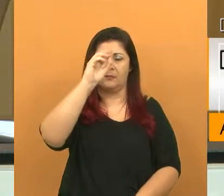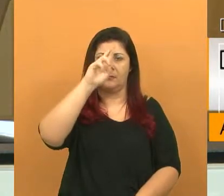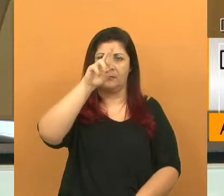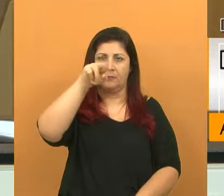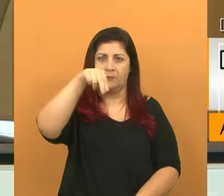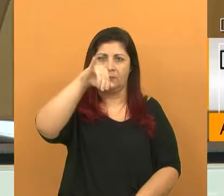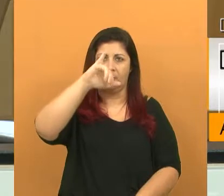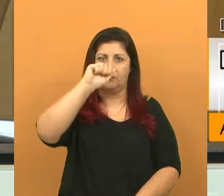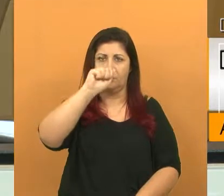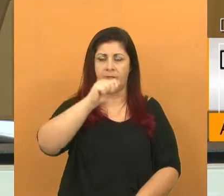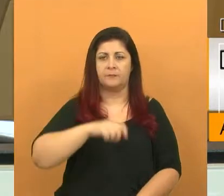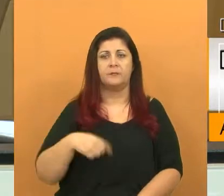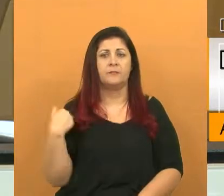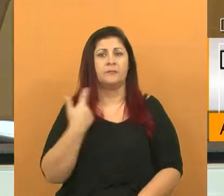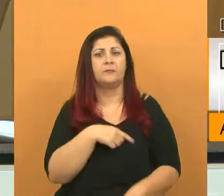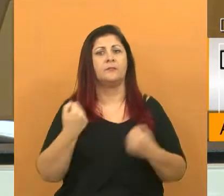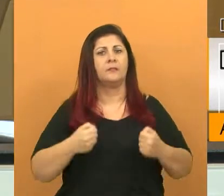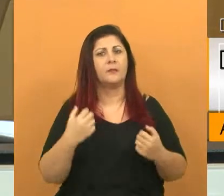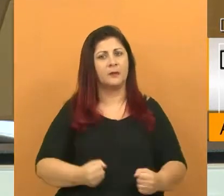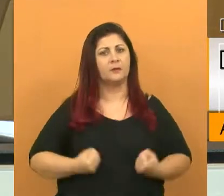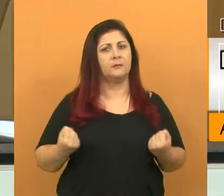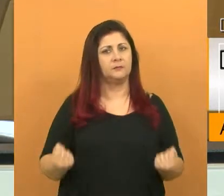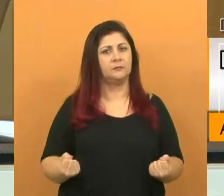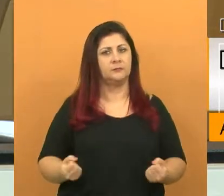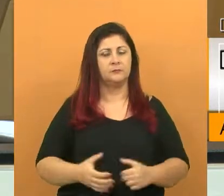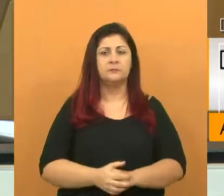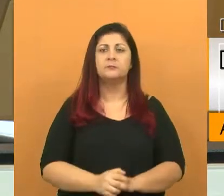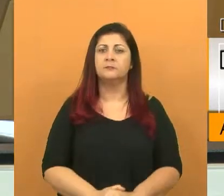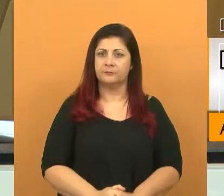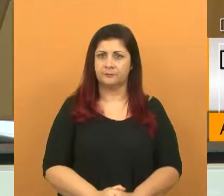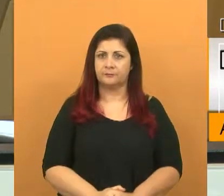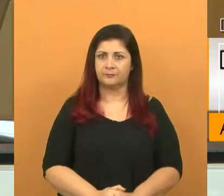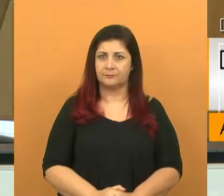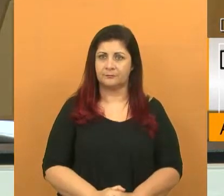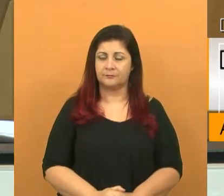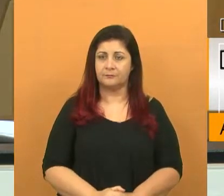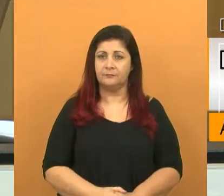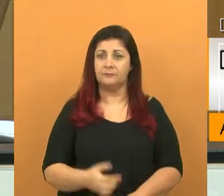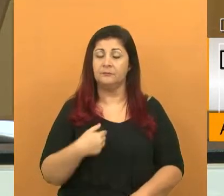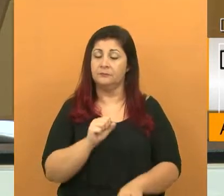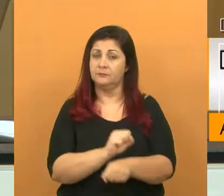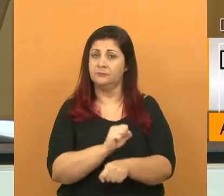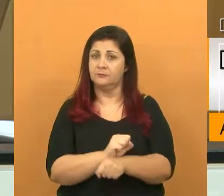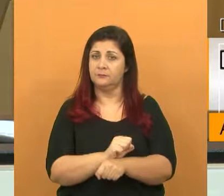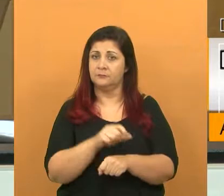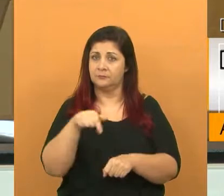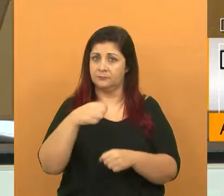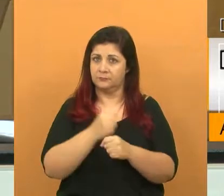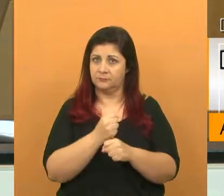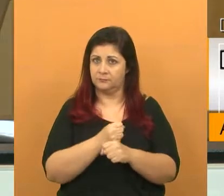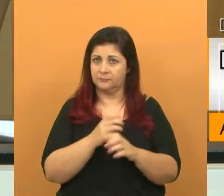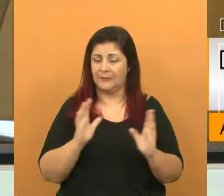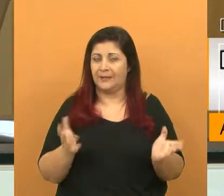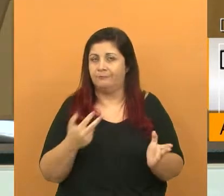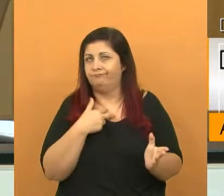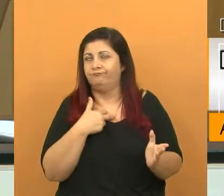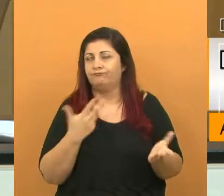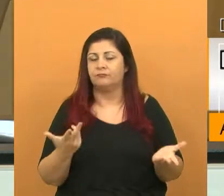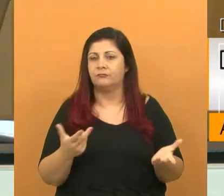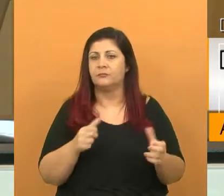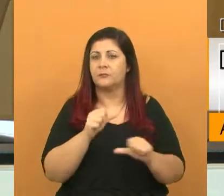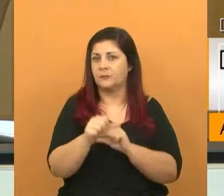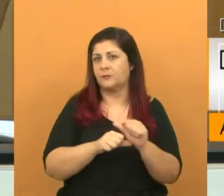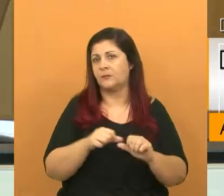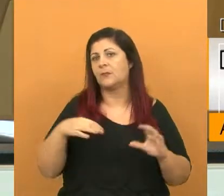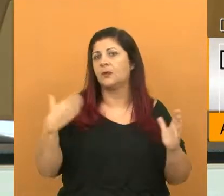então a gente tem que brigar para a preservação e assim espera que nesse ano 2017 não vai dar para restaurar a